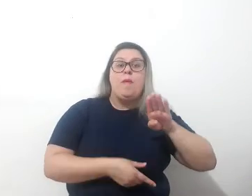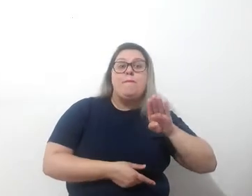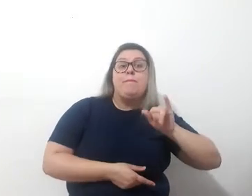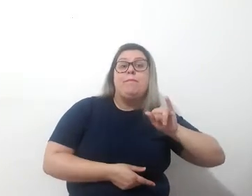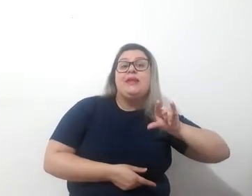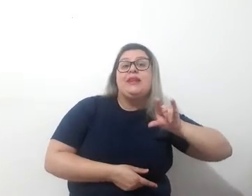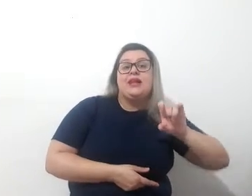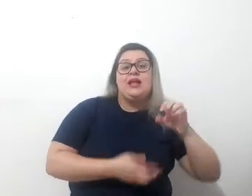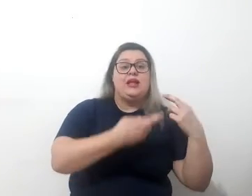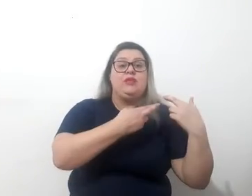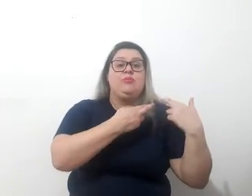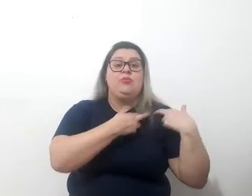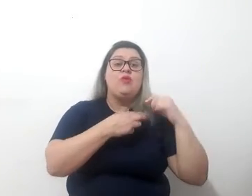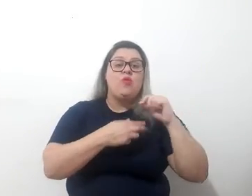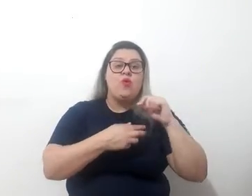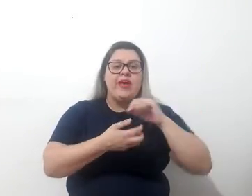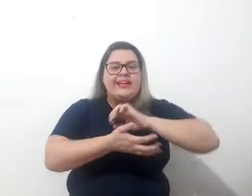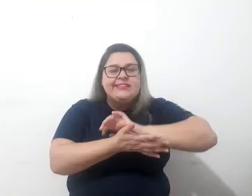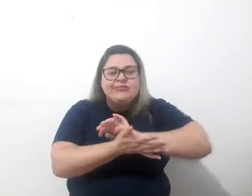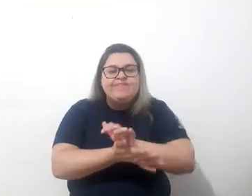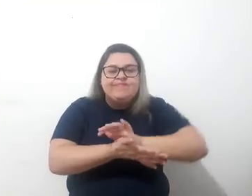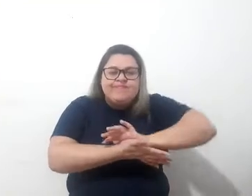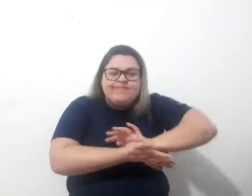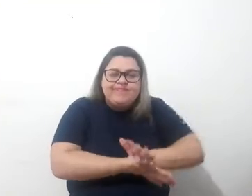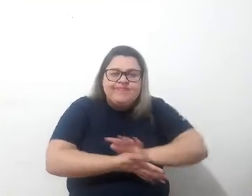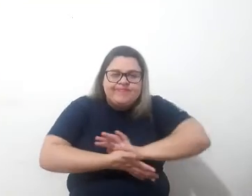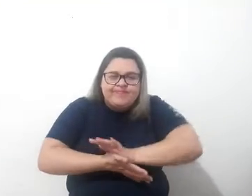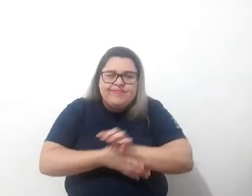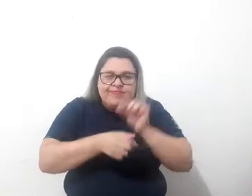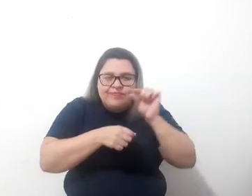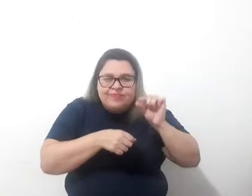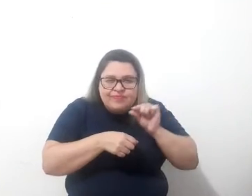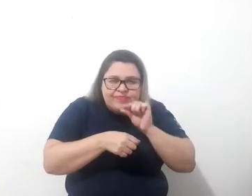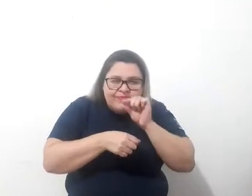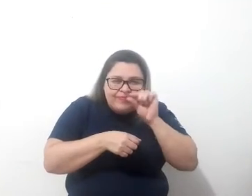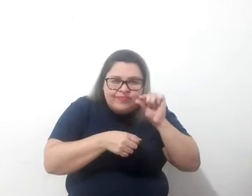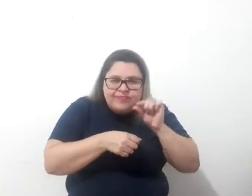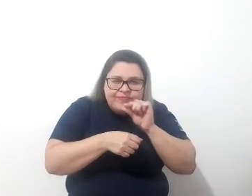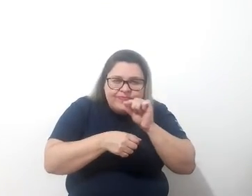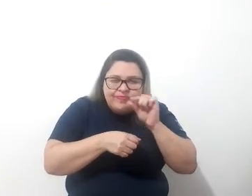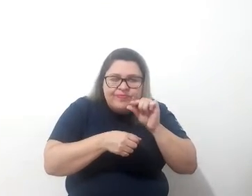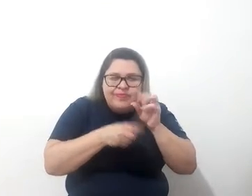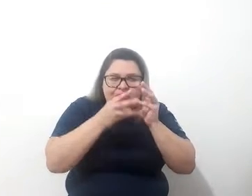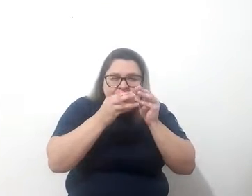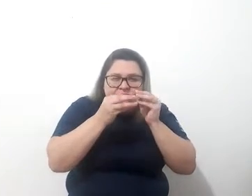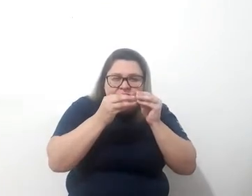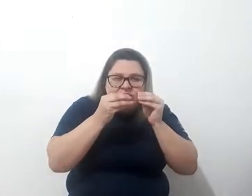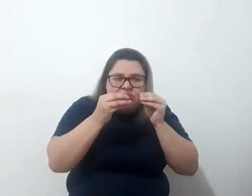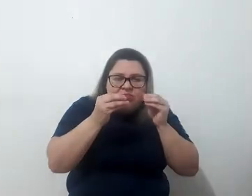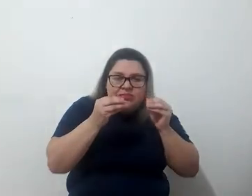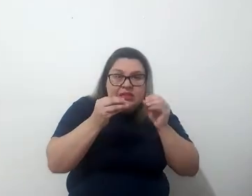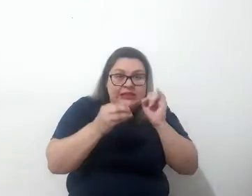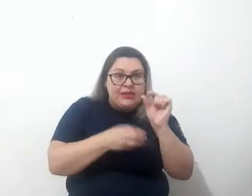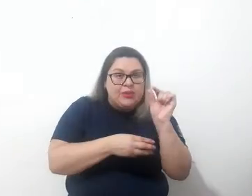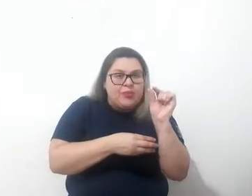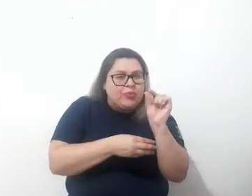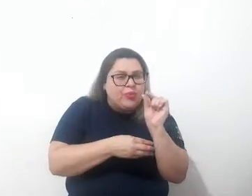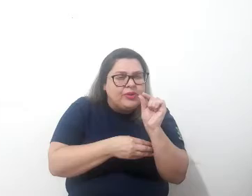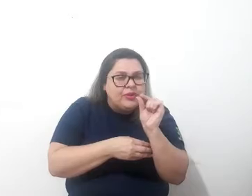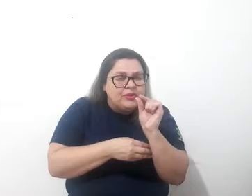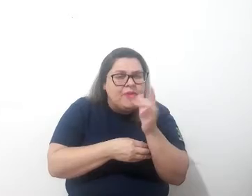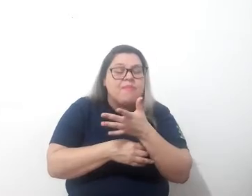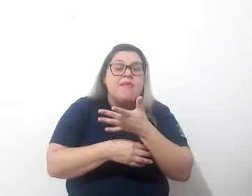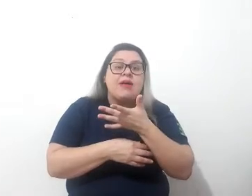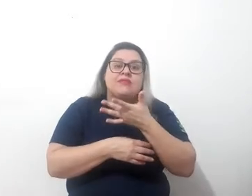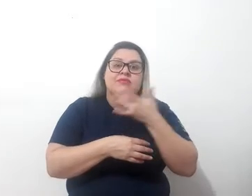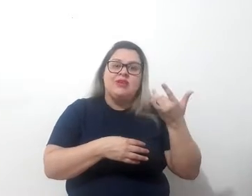são quebradas, tá? Em vários pedacinhos pequenos. Quanto menor a gotícula, mais fácil